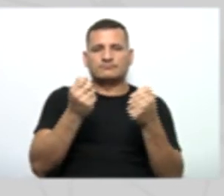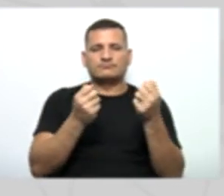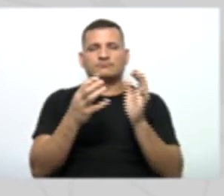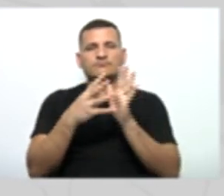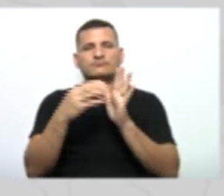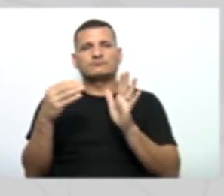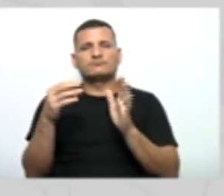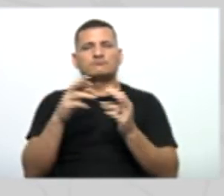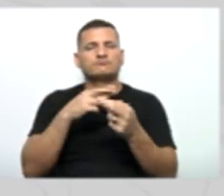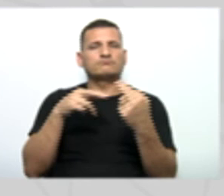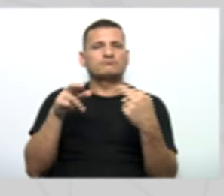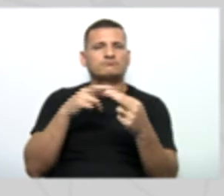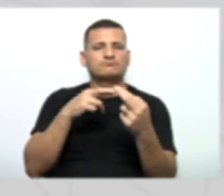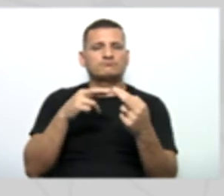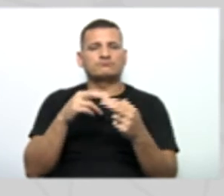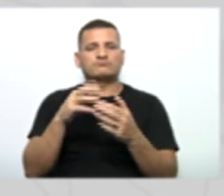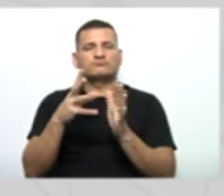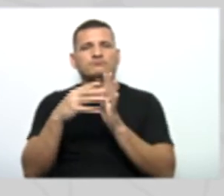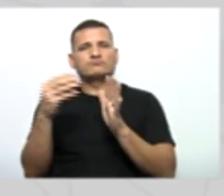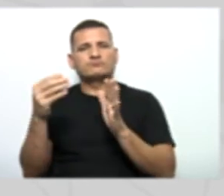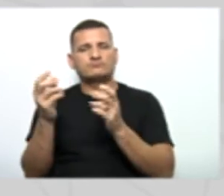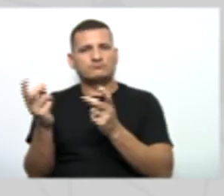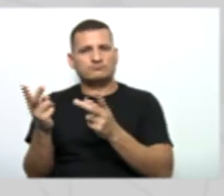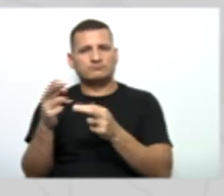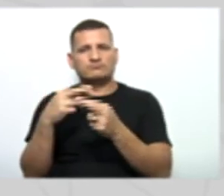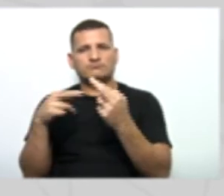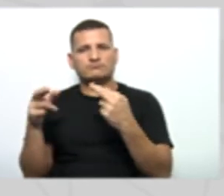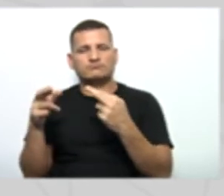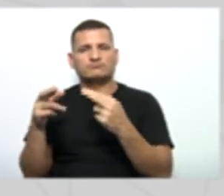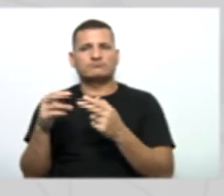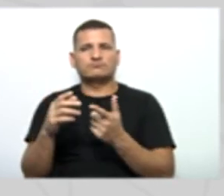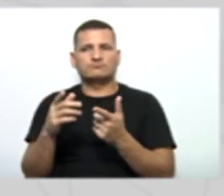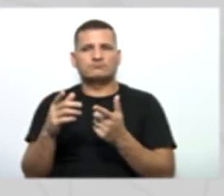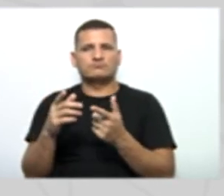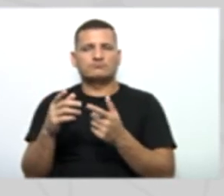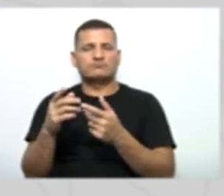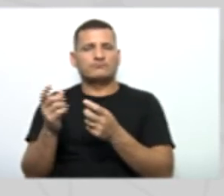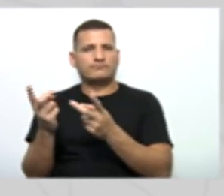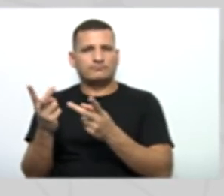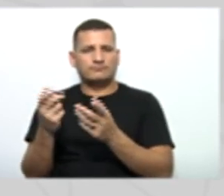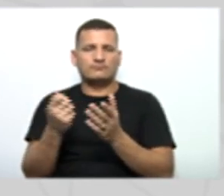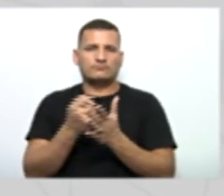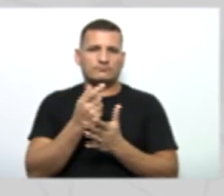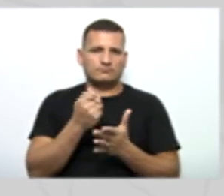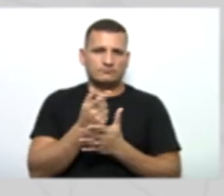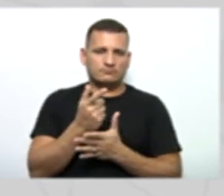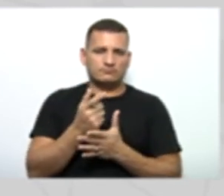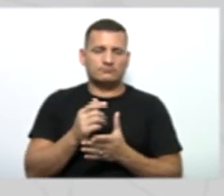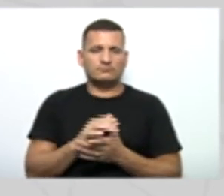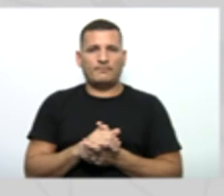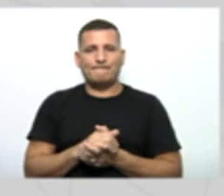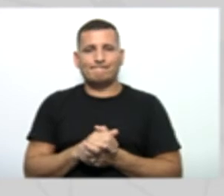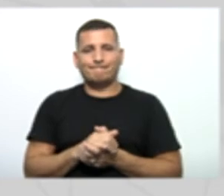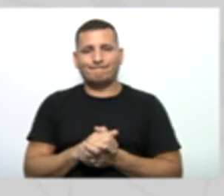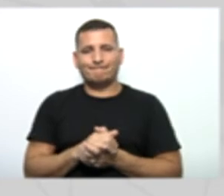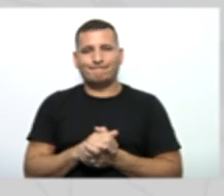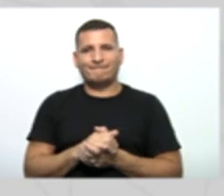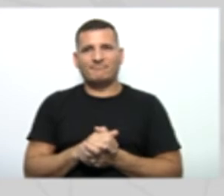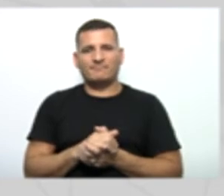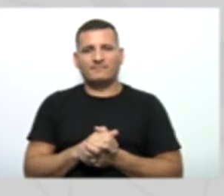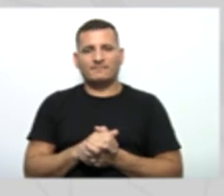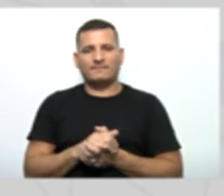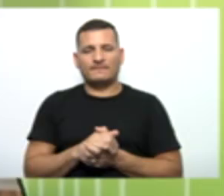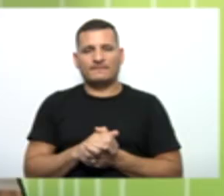modelo, de modelo para venda, de venda para comprador. Peço que vocês venham aqui,